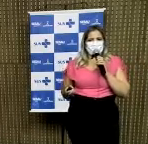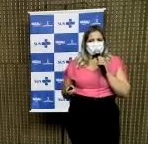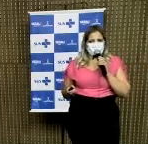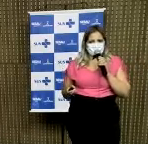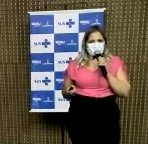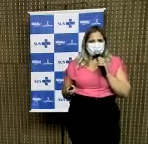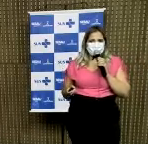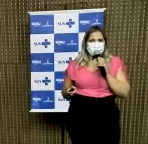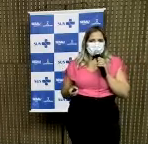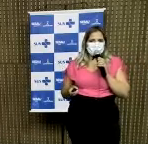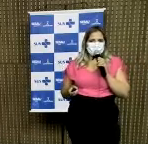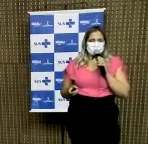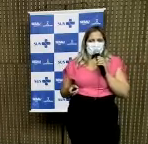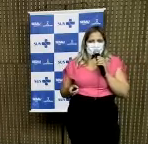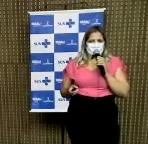CISREG médico.